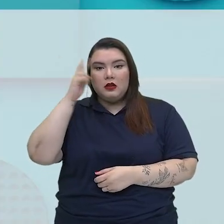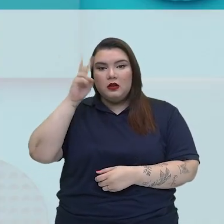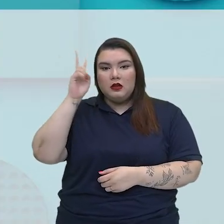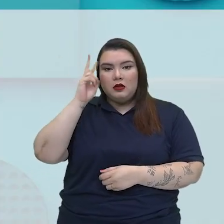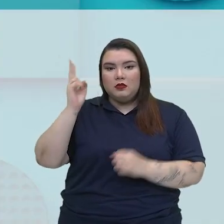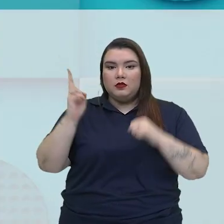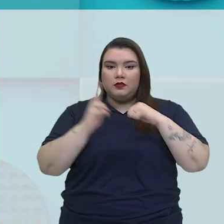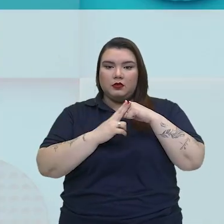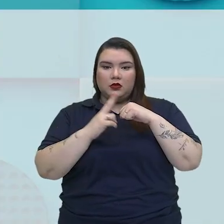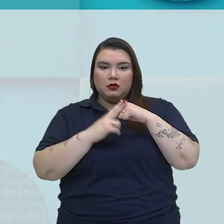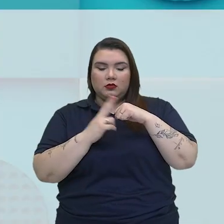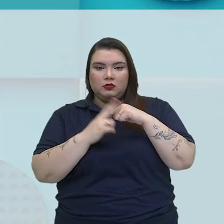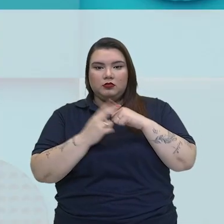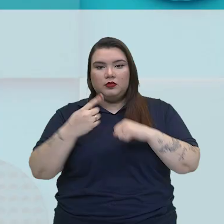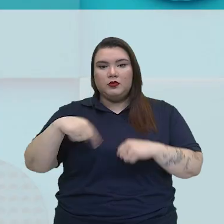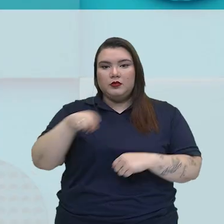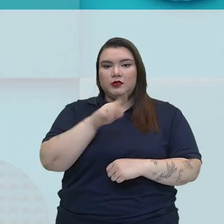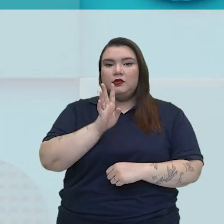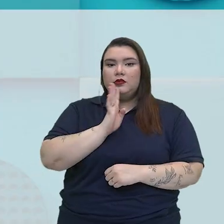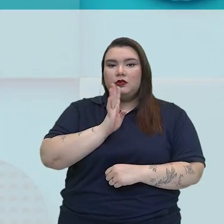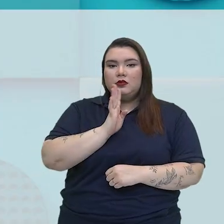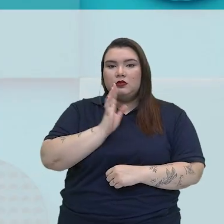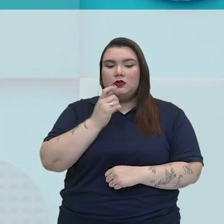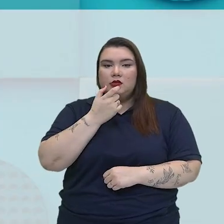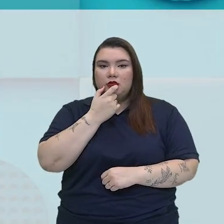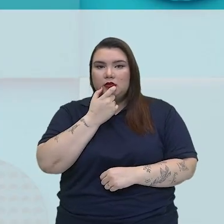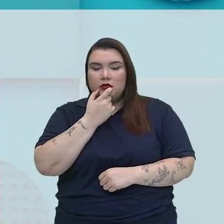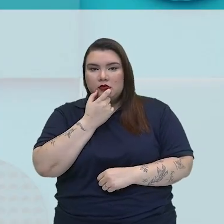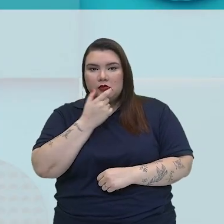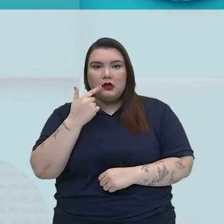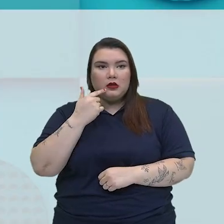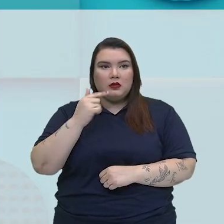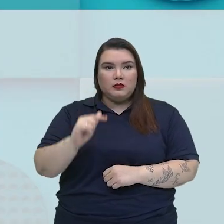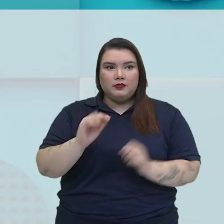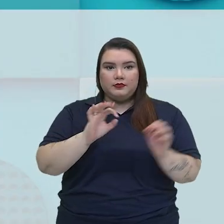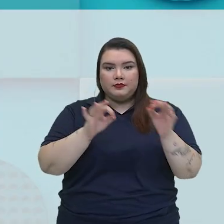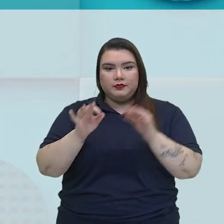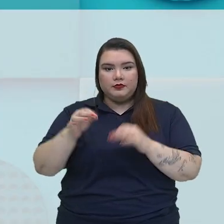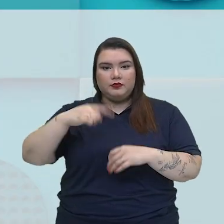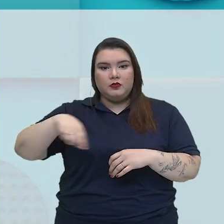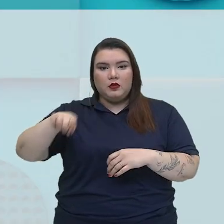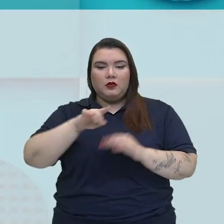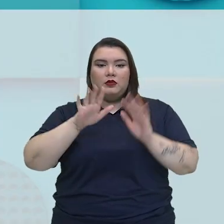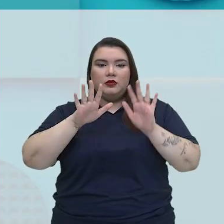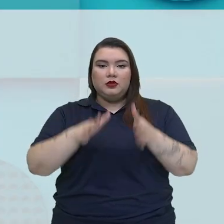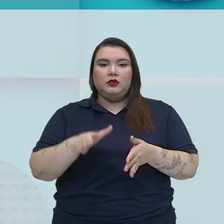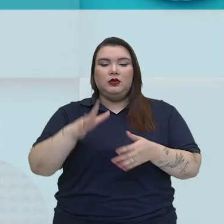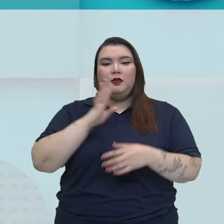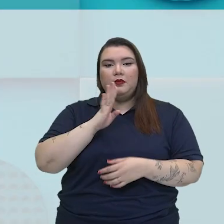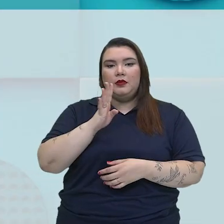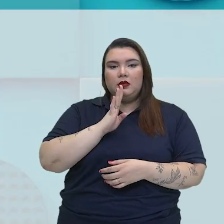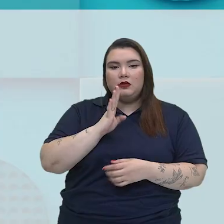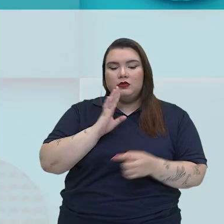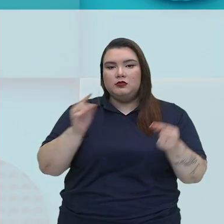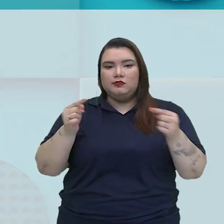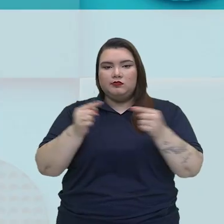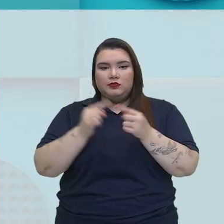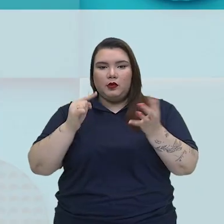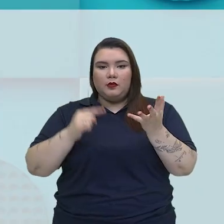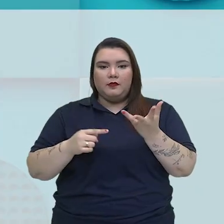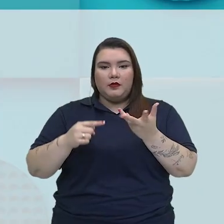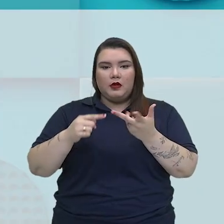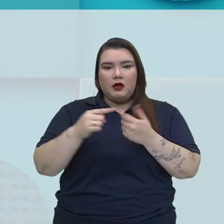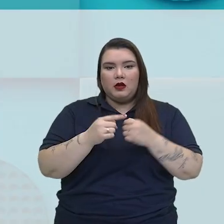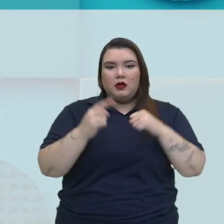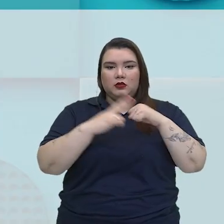lembre de verbos que você conhece na língua inglesa. Eu sei que vocês já têm uma bagagem aí, tanto do simple present, como